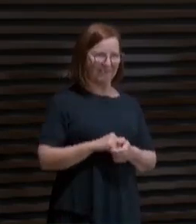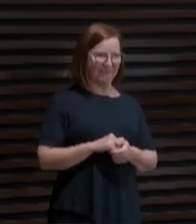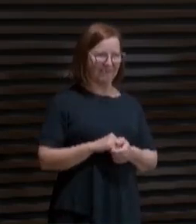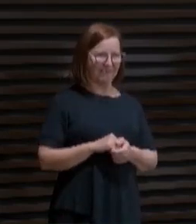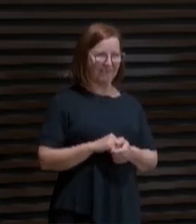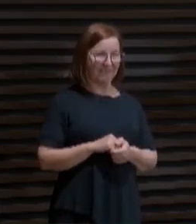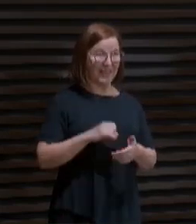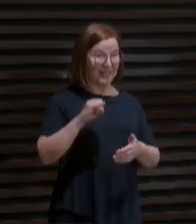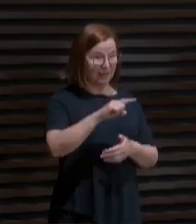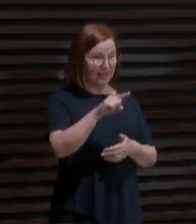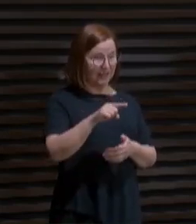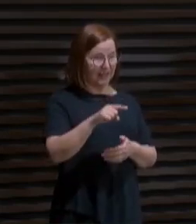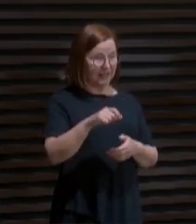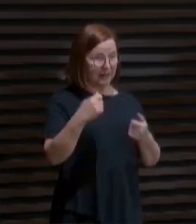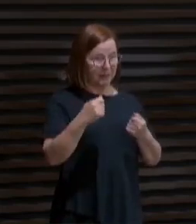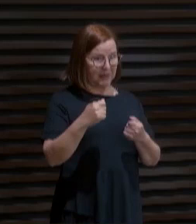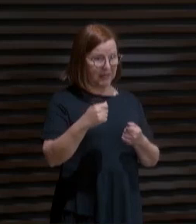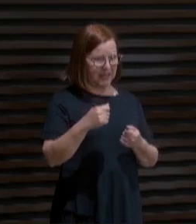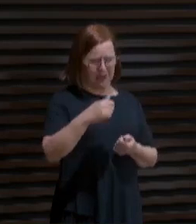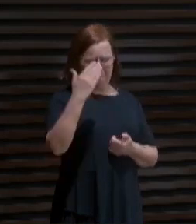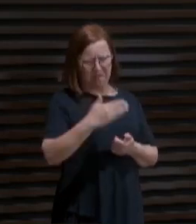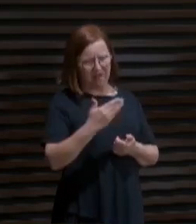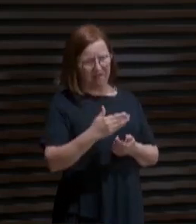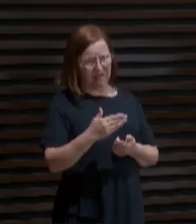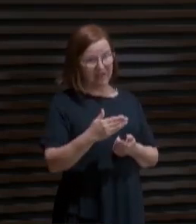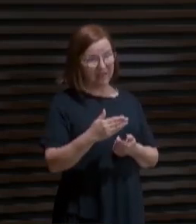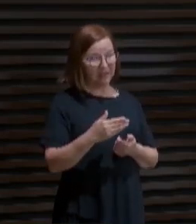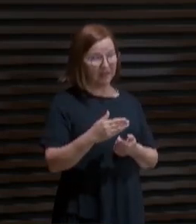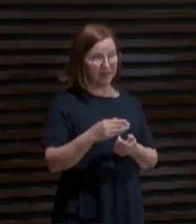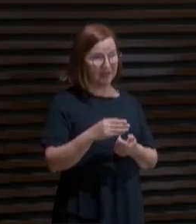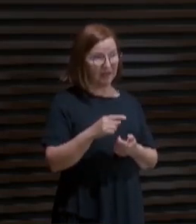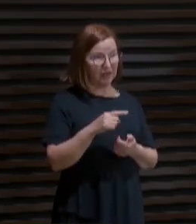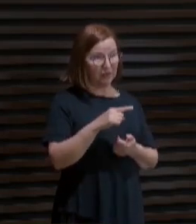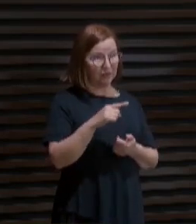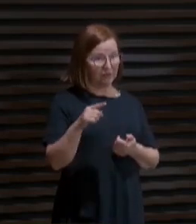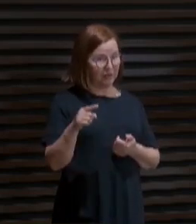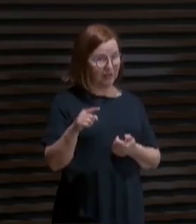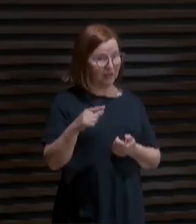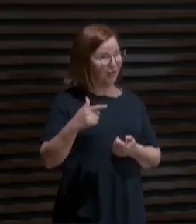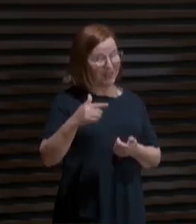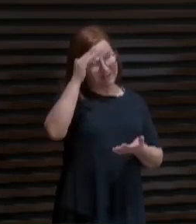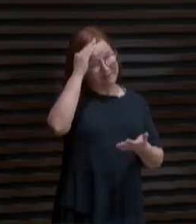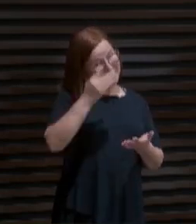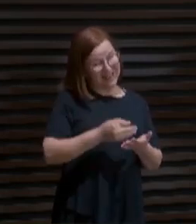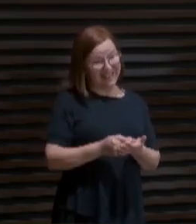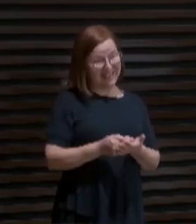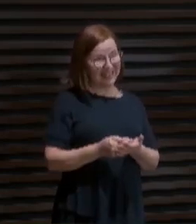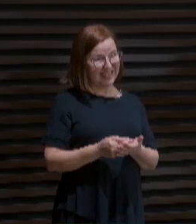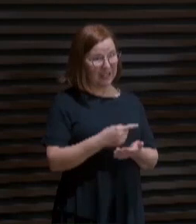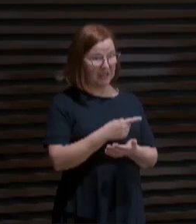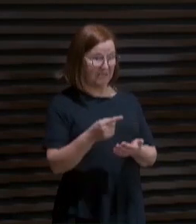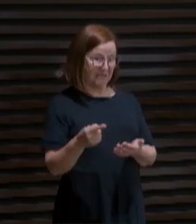Se você precisa de constatação, você não está fazendo o caminho da fé, você está fazendo um caminho